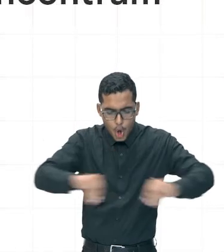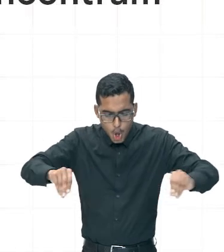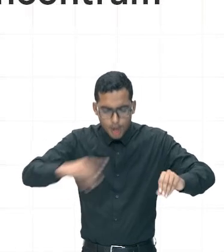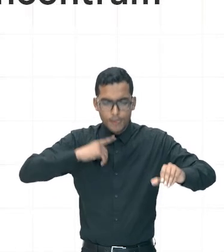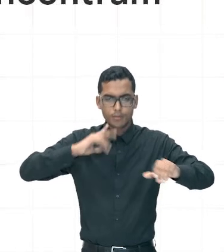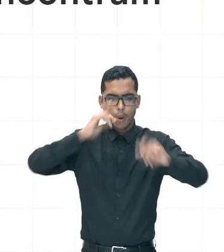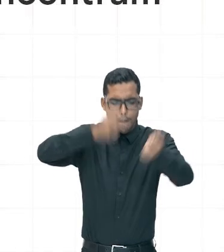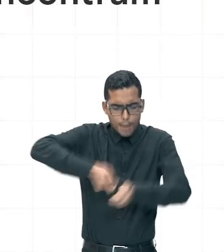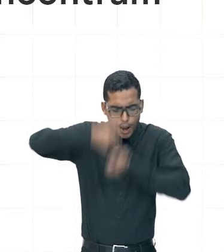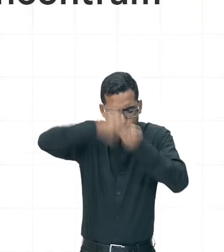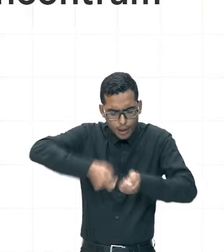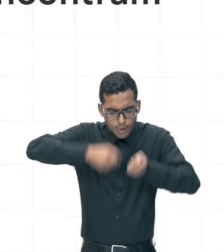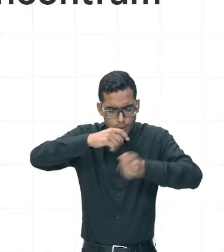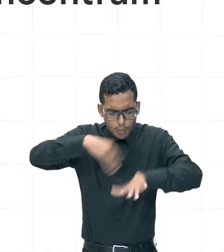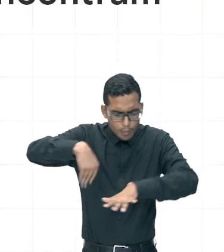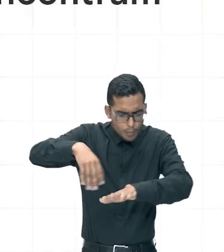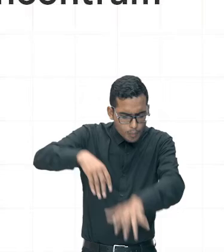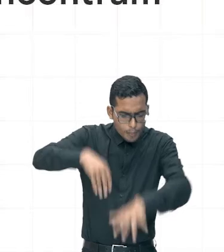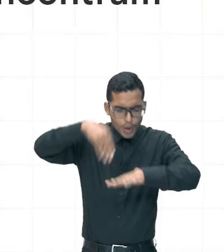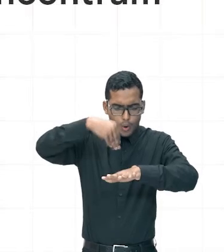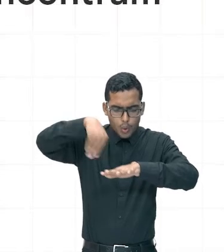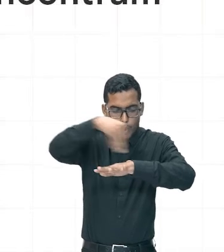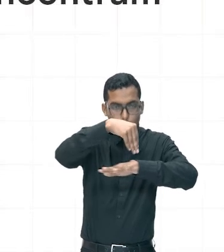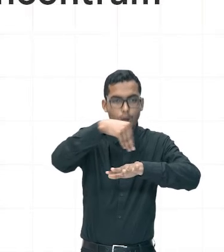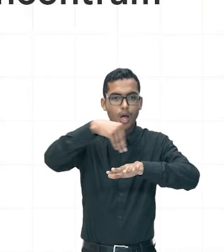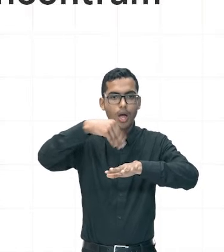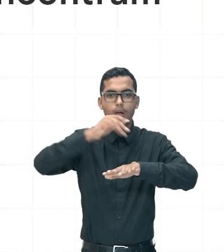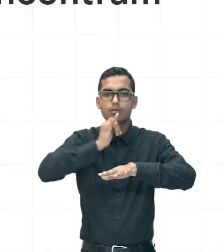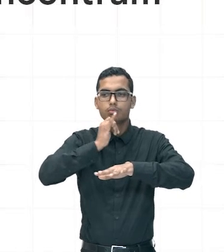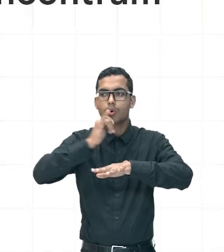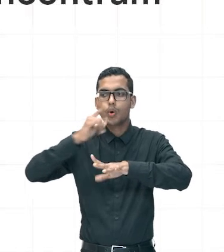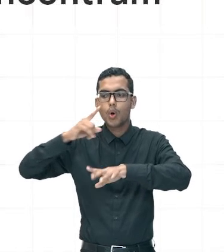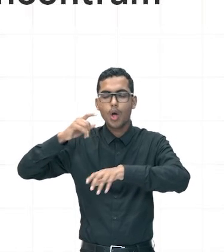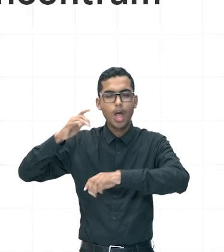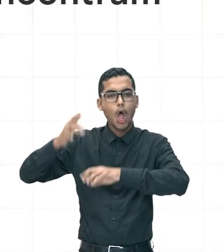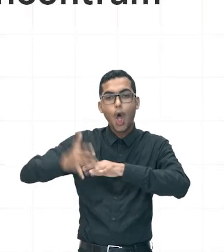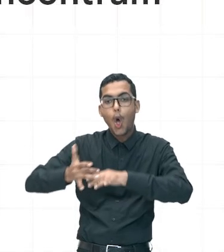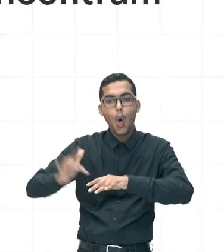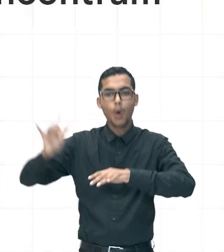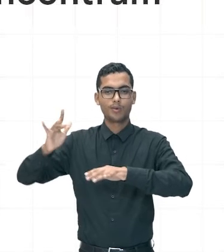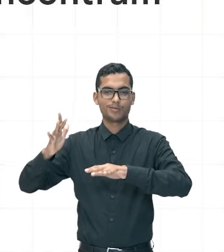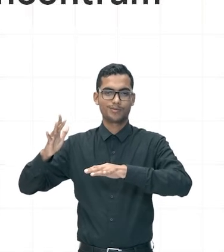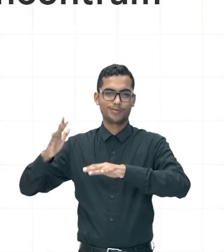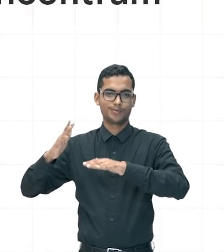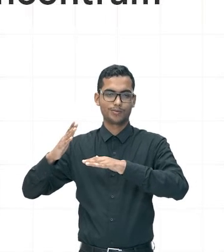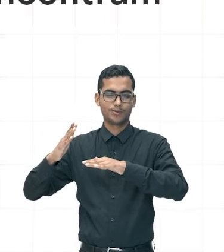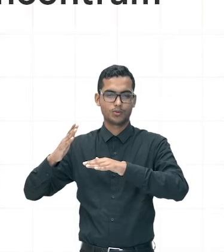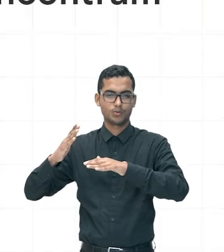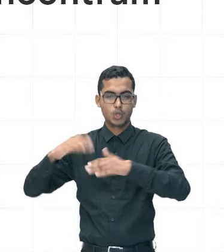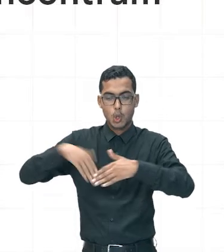que são aquele material que a gente acaba encontrando, muitas das vezes